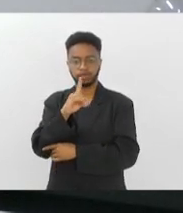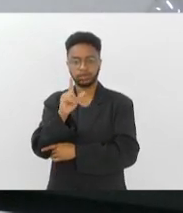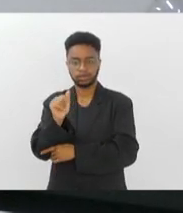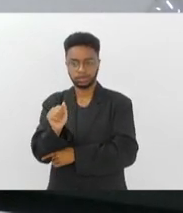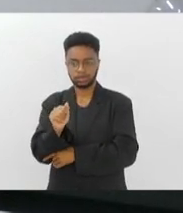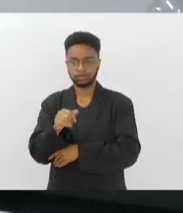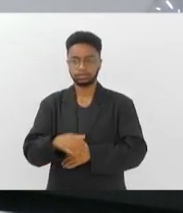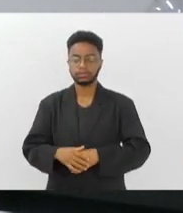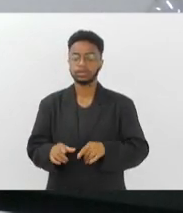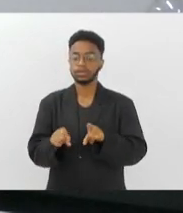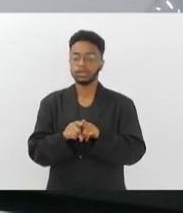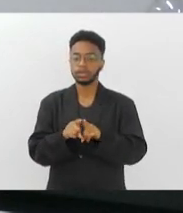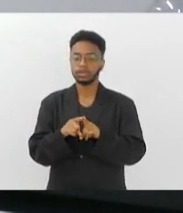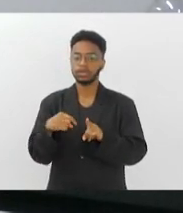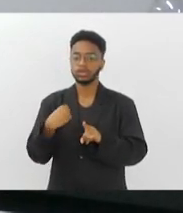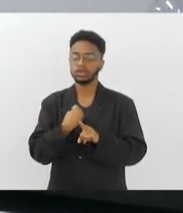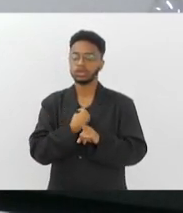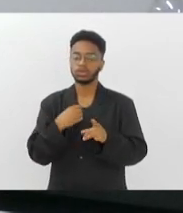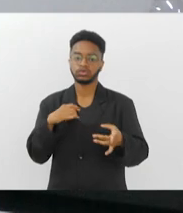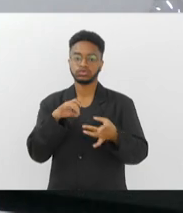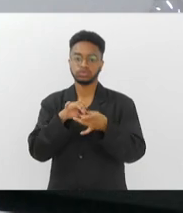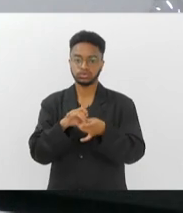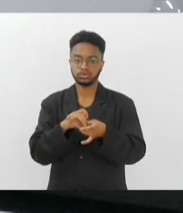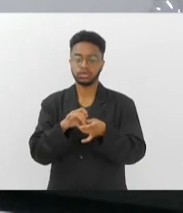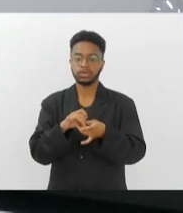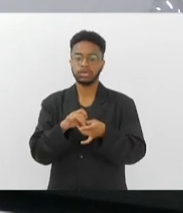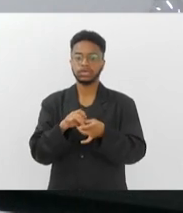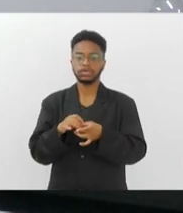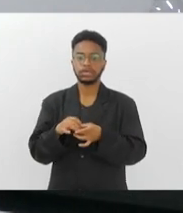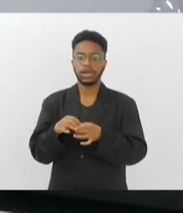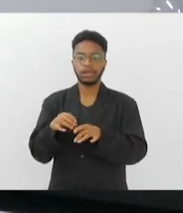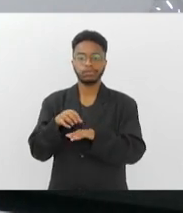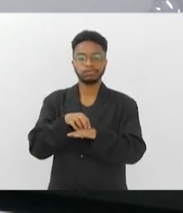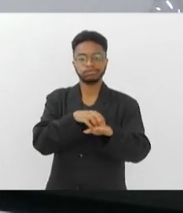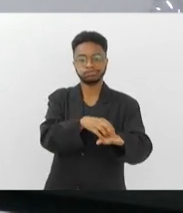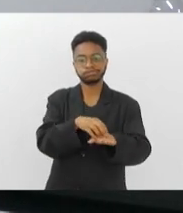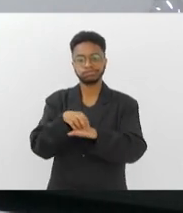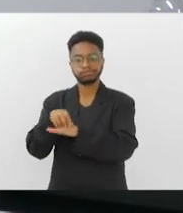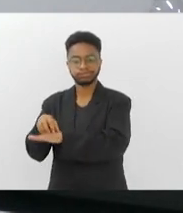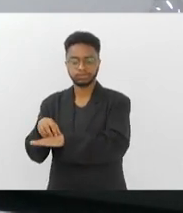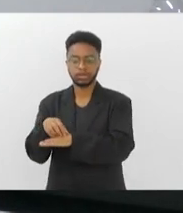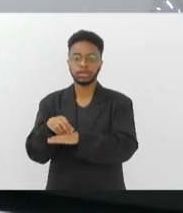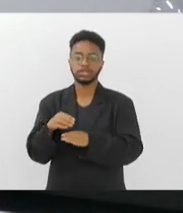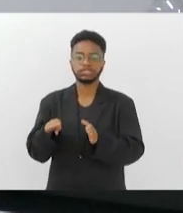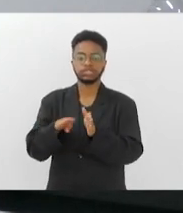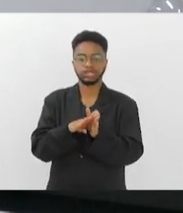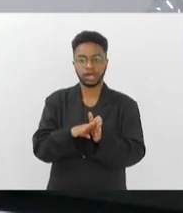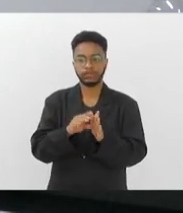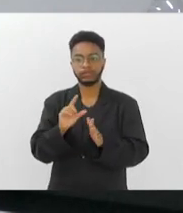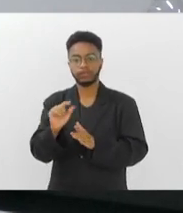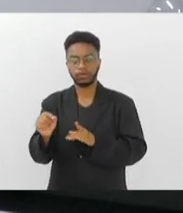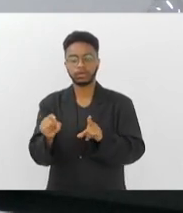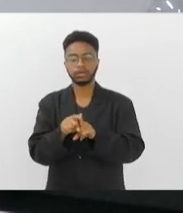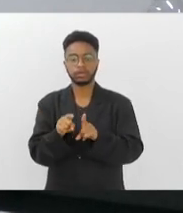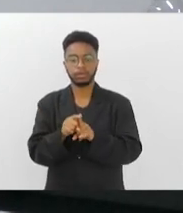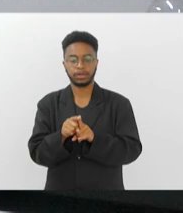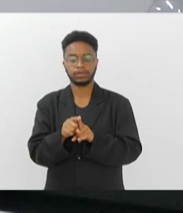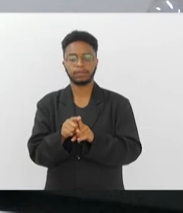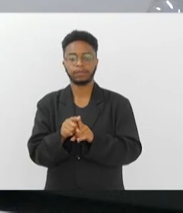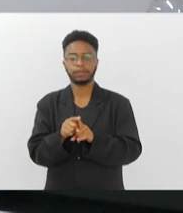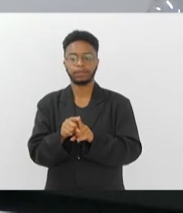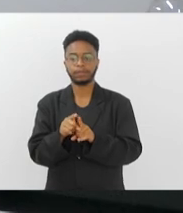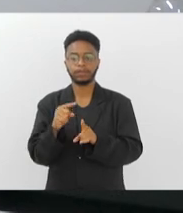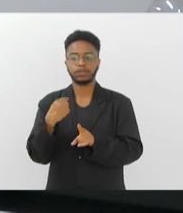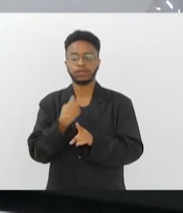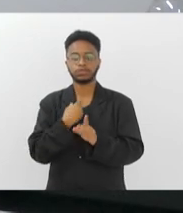Nós incluímos também todas as partes de translado, chegada e saída, translado também para poder ir à Filda. E a gente